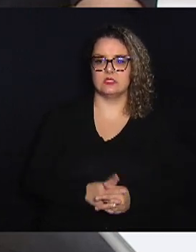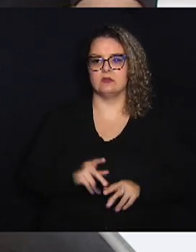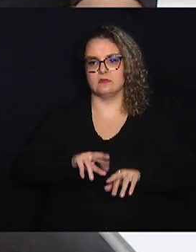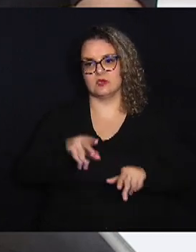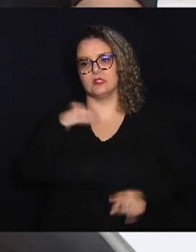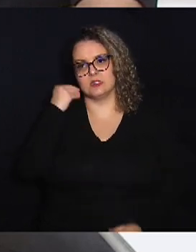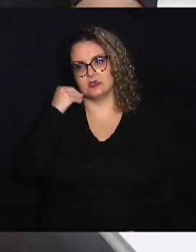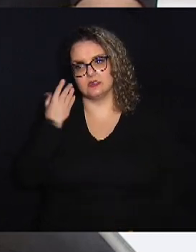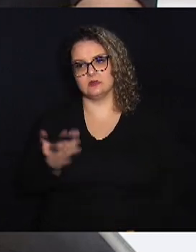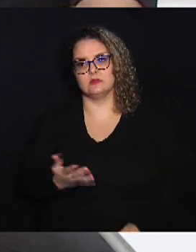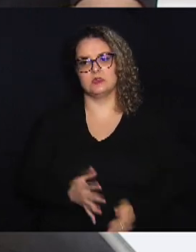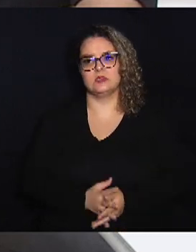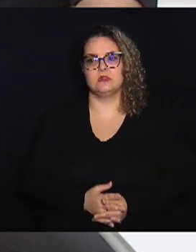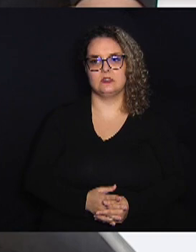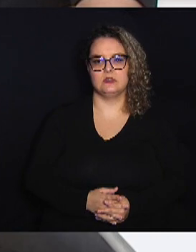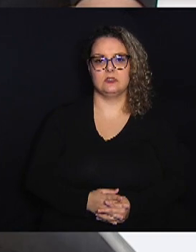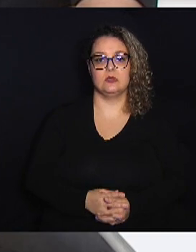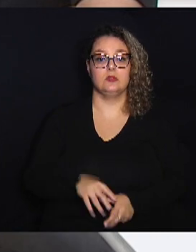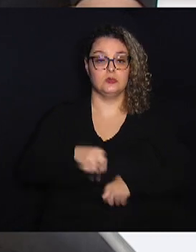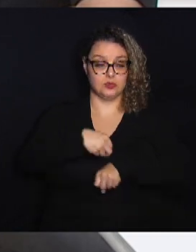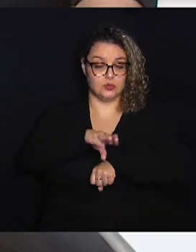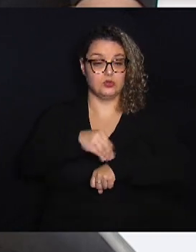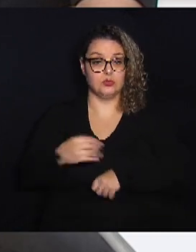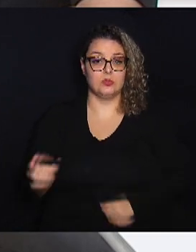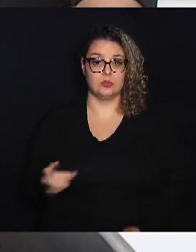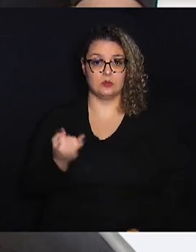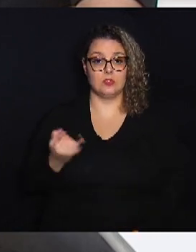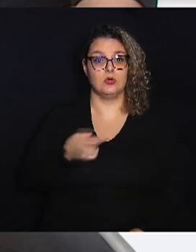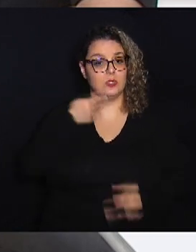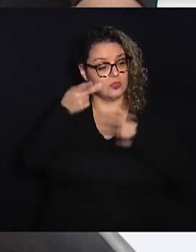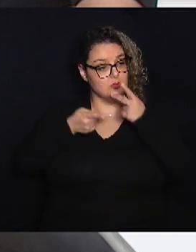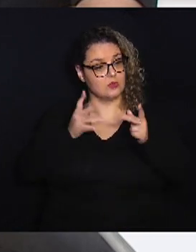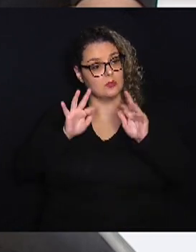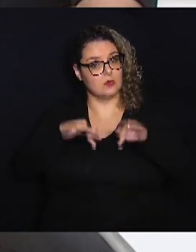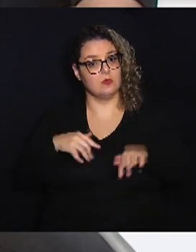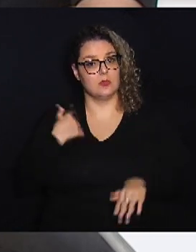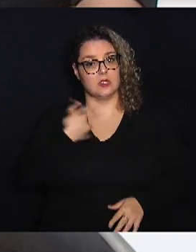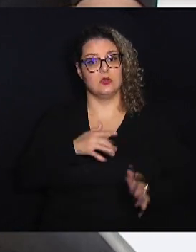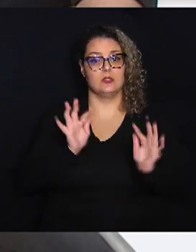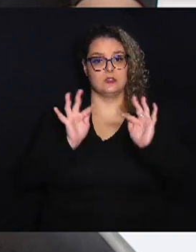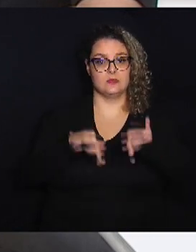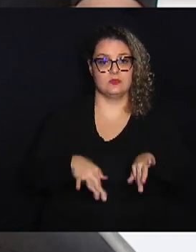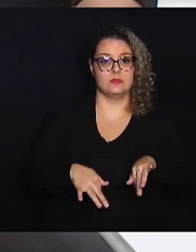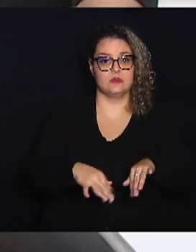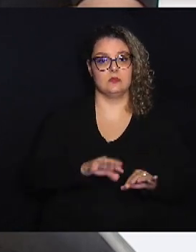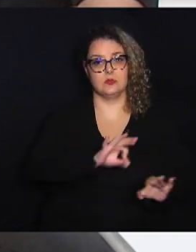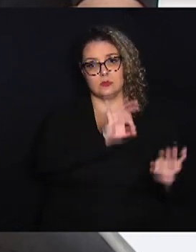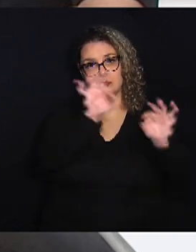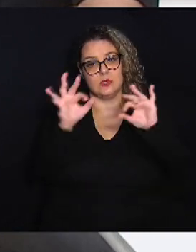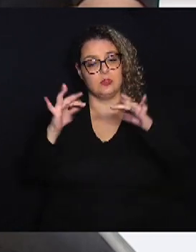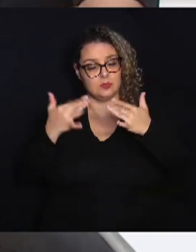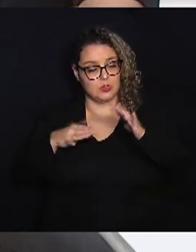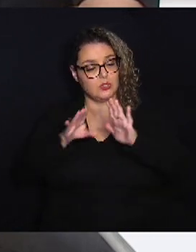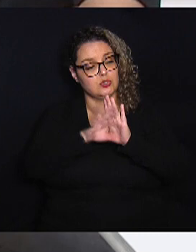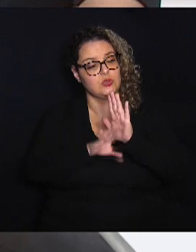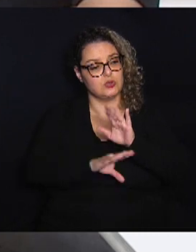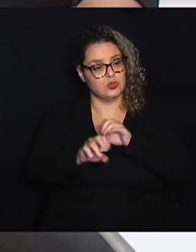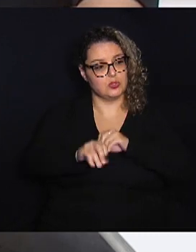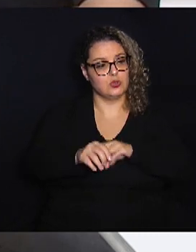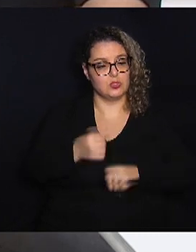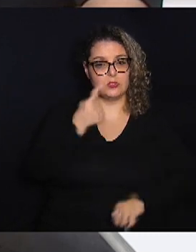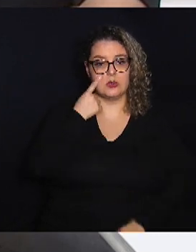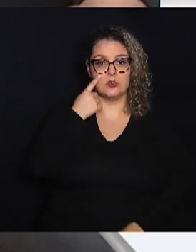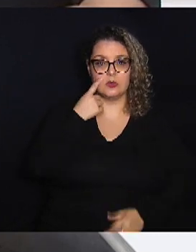experiência nisso, passou dicas importantes. Quais são suas considerações finais para o pessoal que está em casa, assistindo ao quadro De Olho na